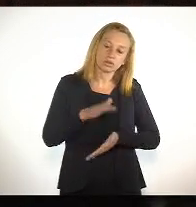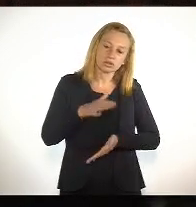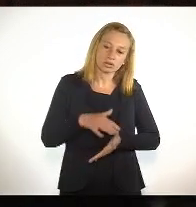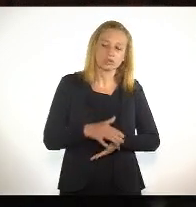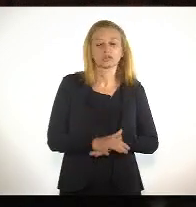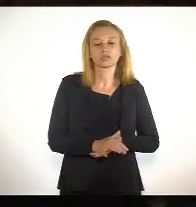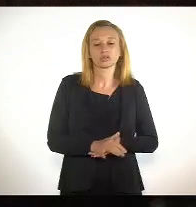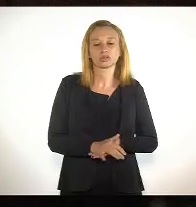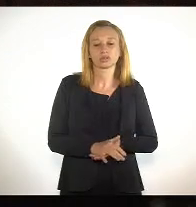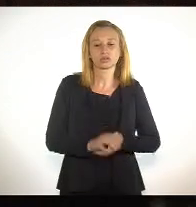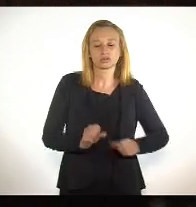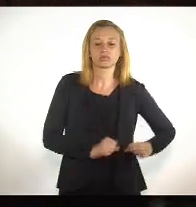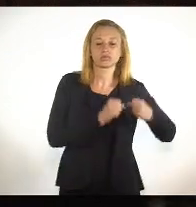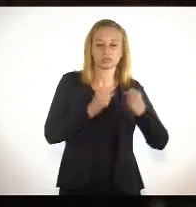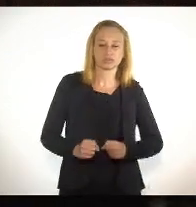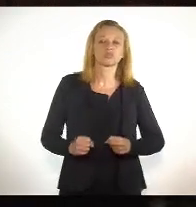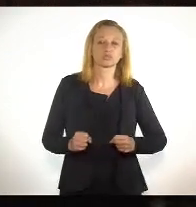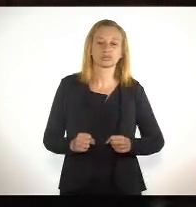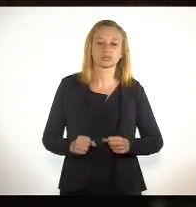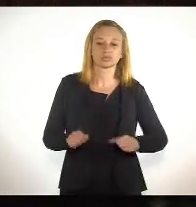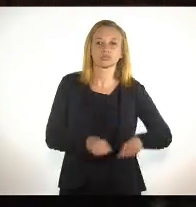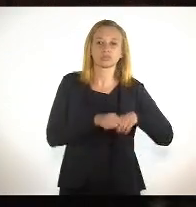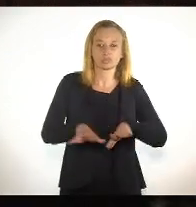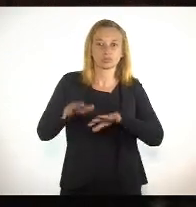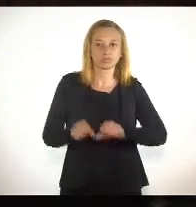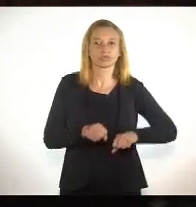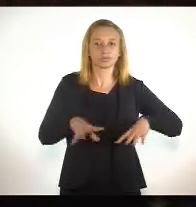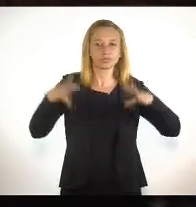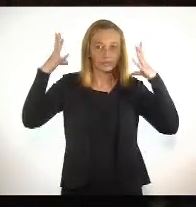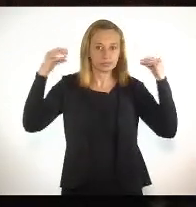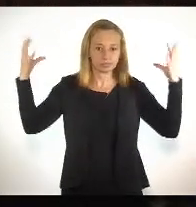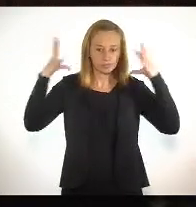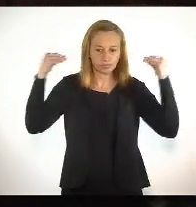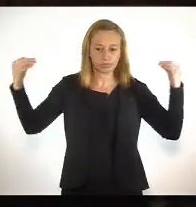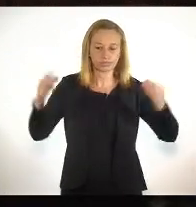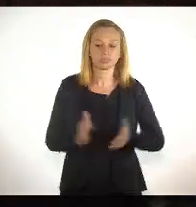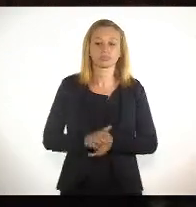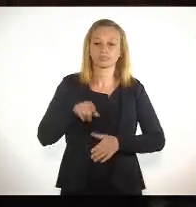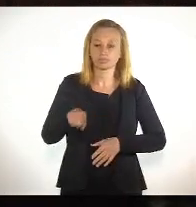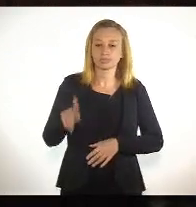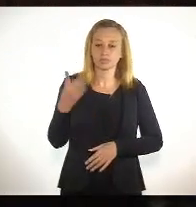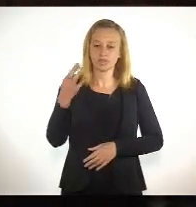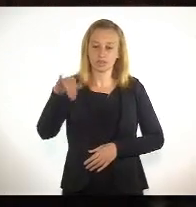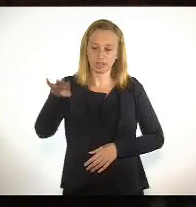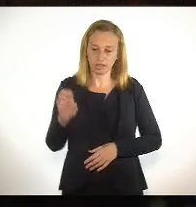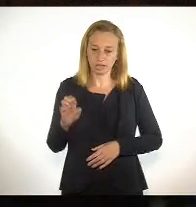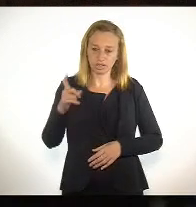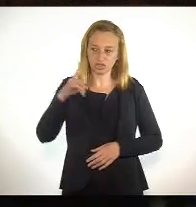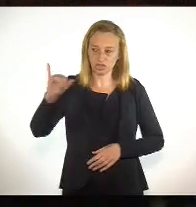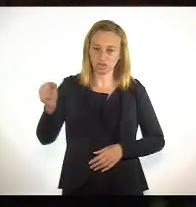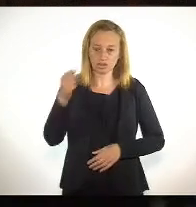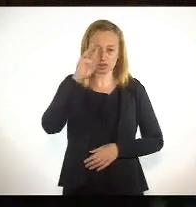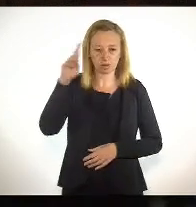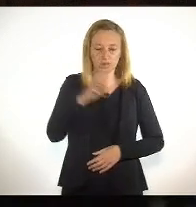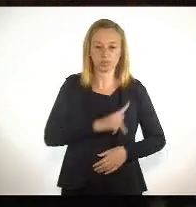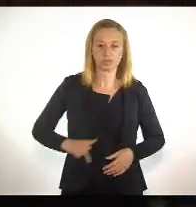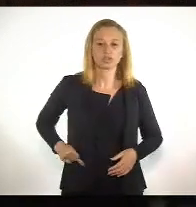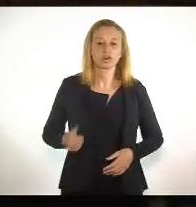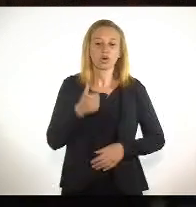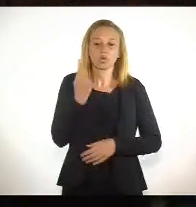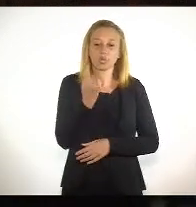do poderoso exército holandês. E ali, Henrique Dias, senhora presidente, um